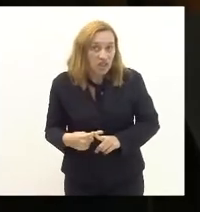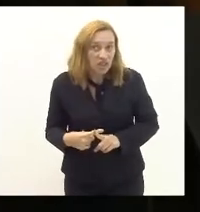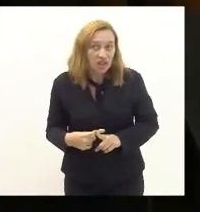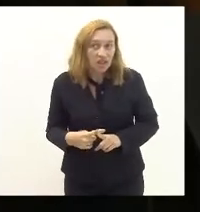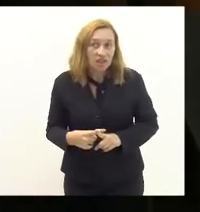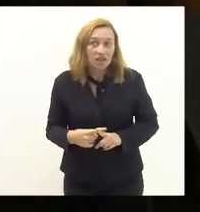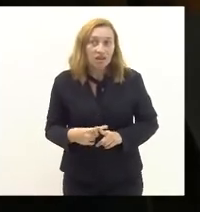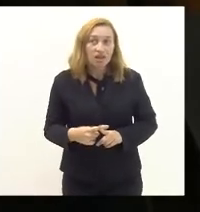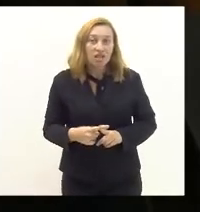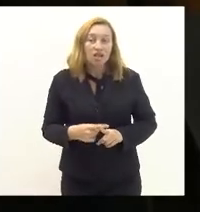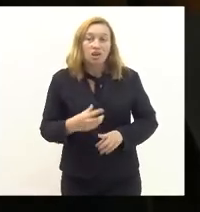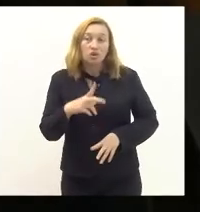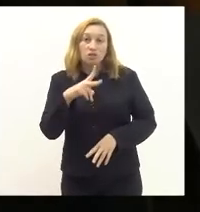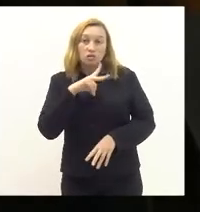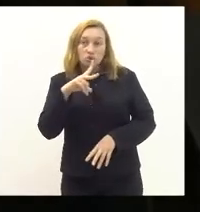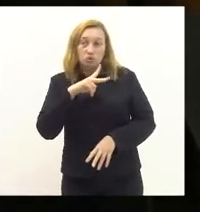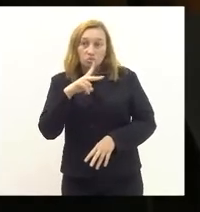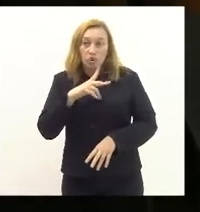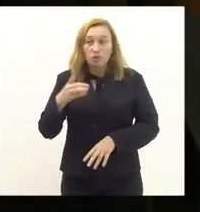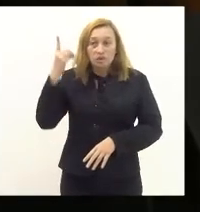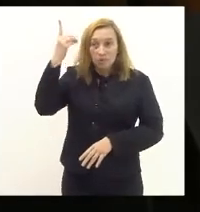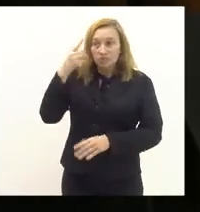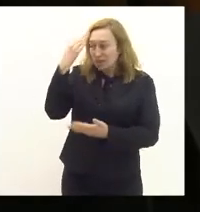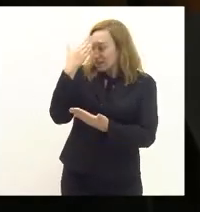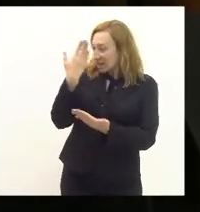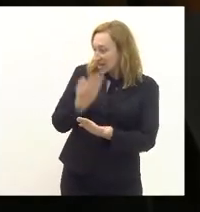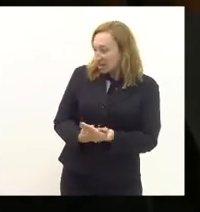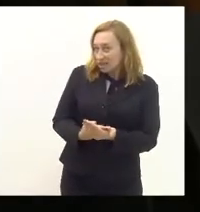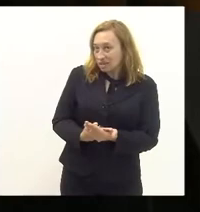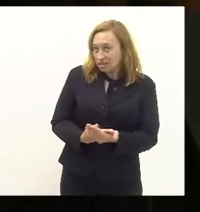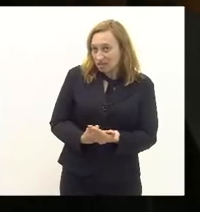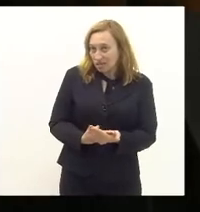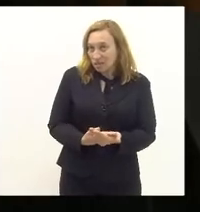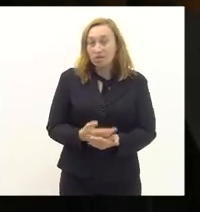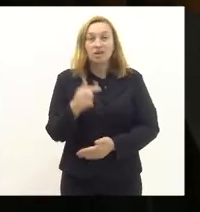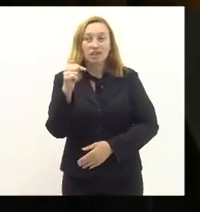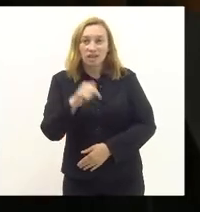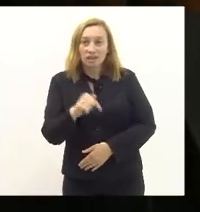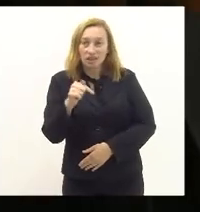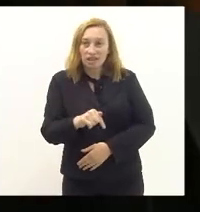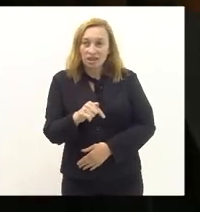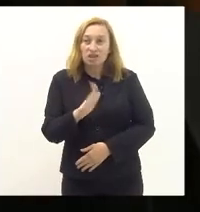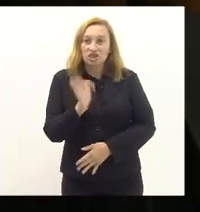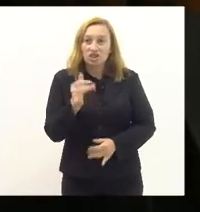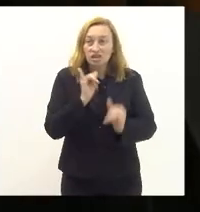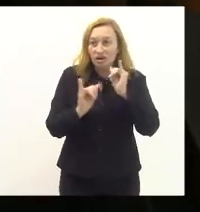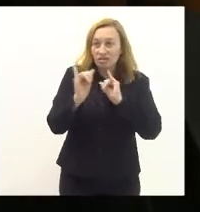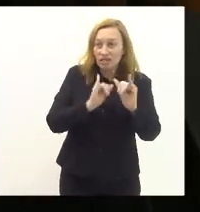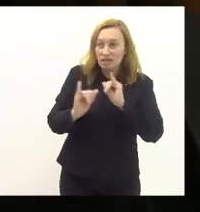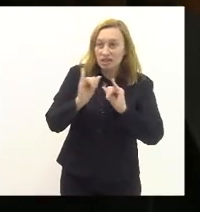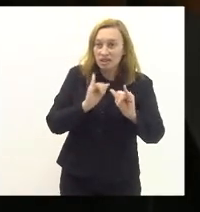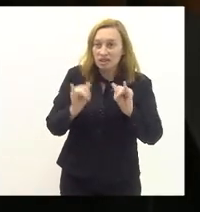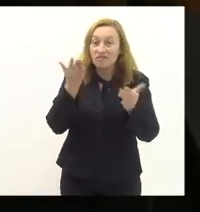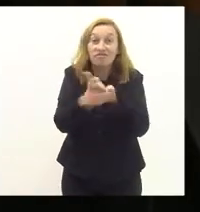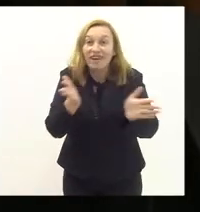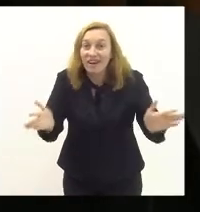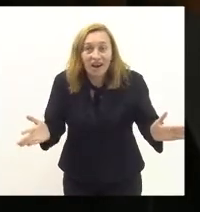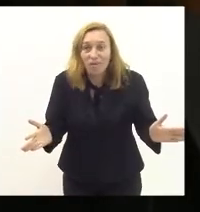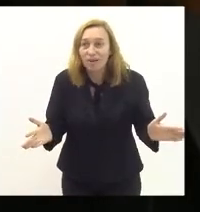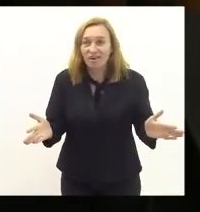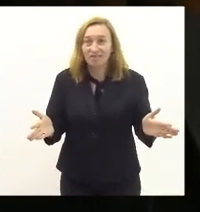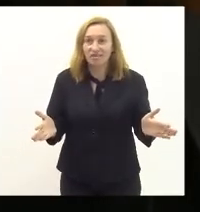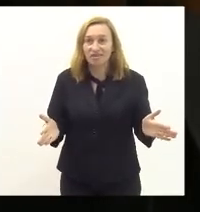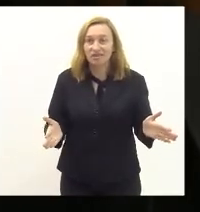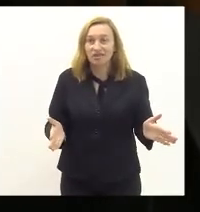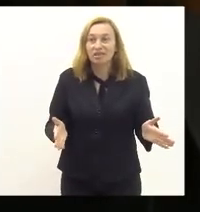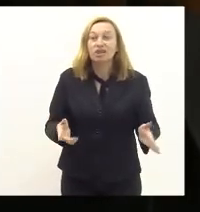nem eles mesmos acreditam. Porque as rodinhas daqui já estão avisando que a casa vai cair.